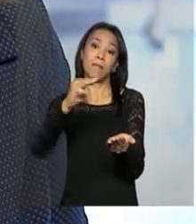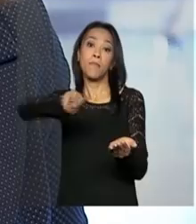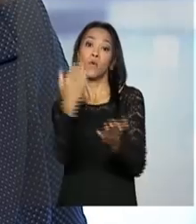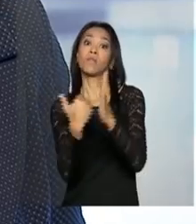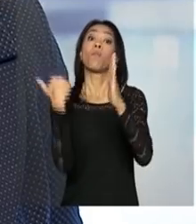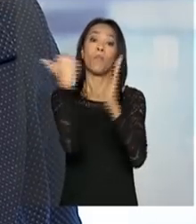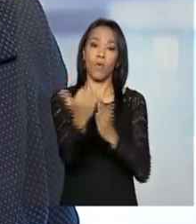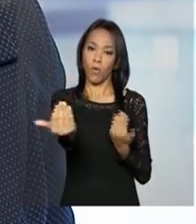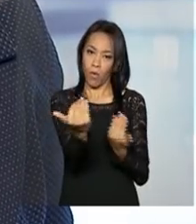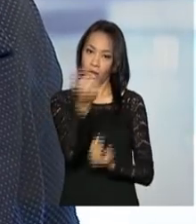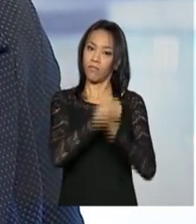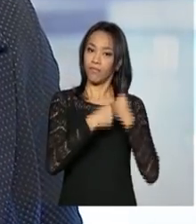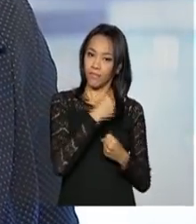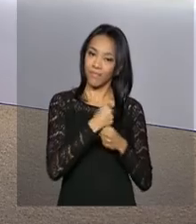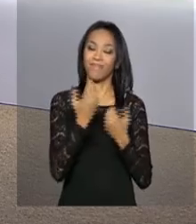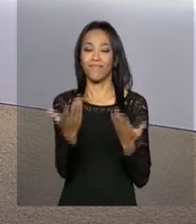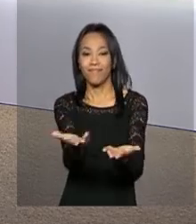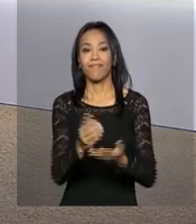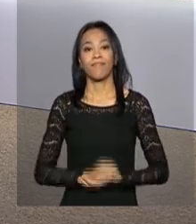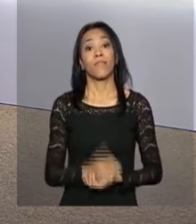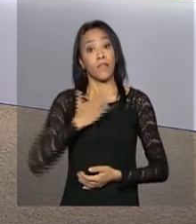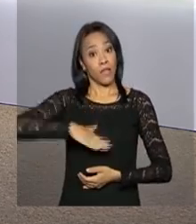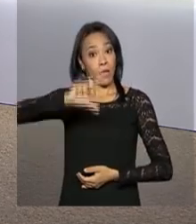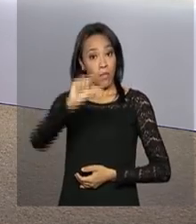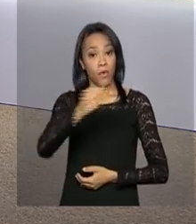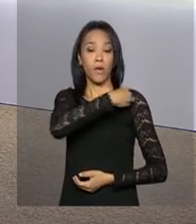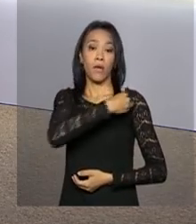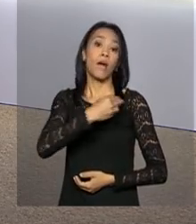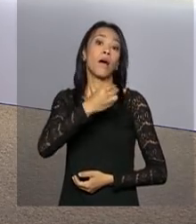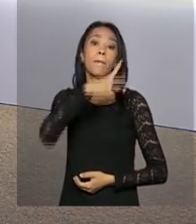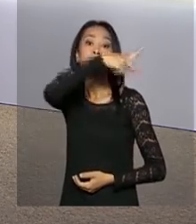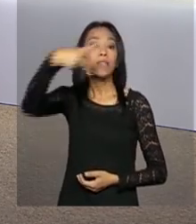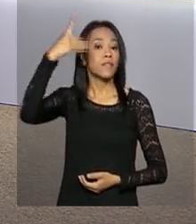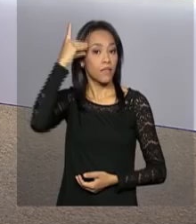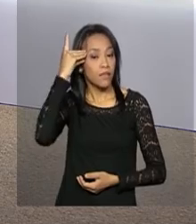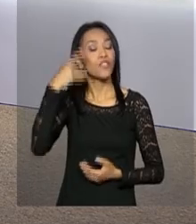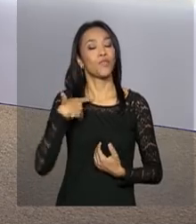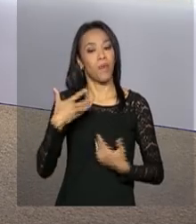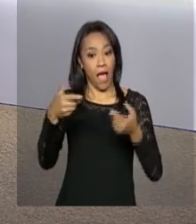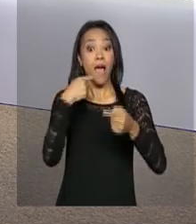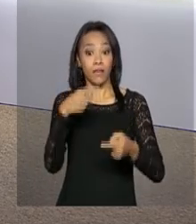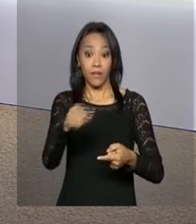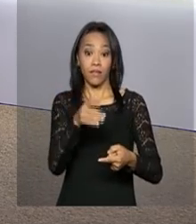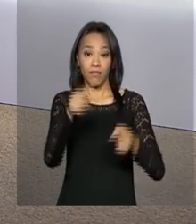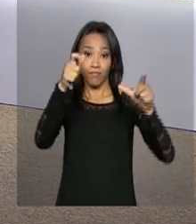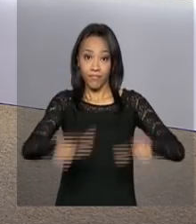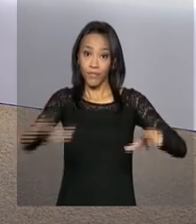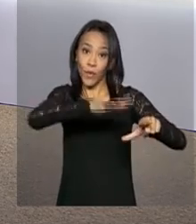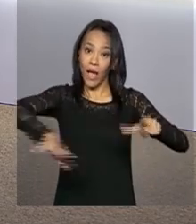safra anterior. Daniele. Bom, Dani, daqui a pouco a presidenta Dilma Rousseff recebe aí, onde você está no Palácio do